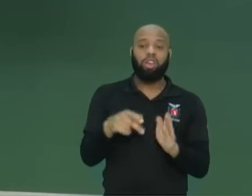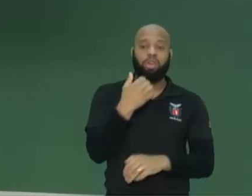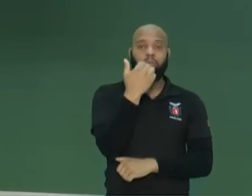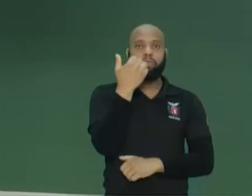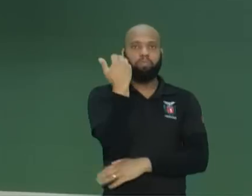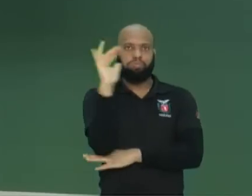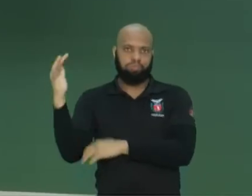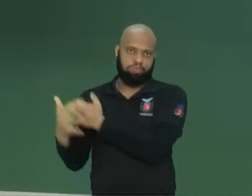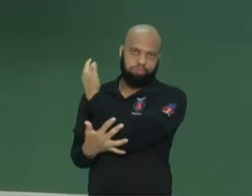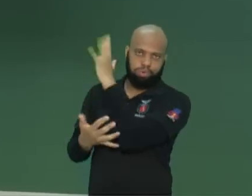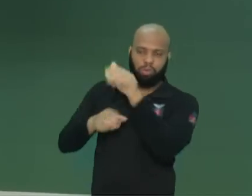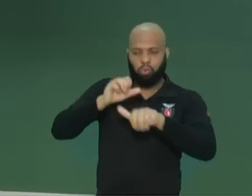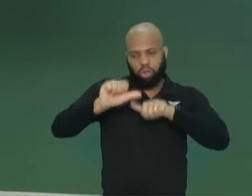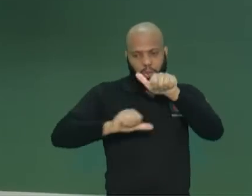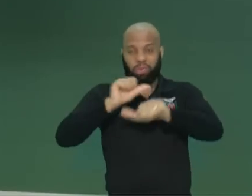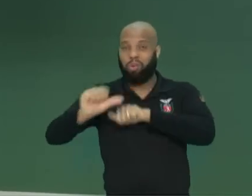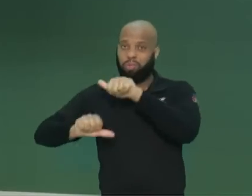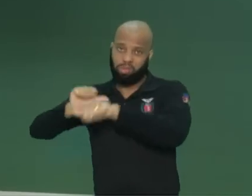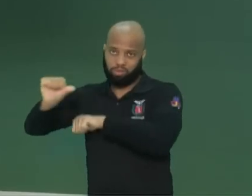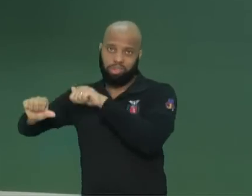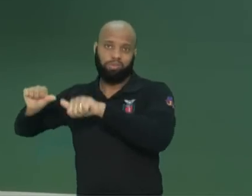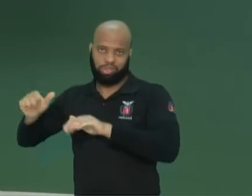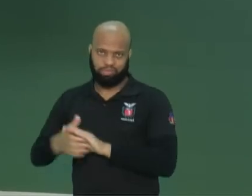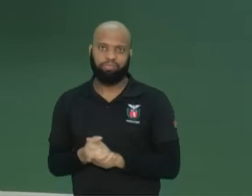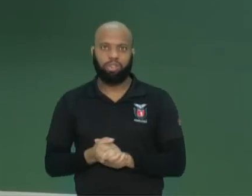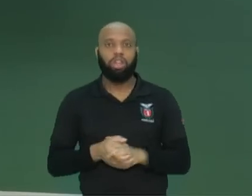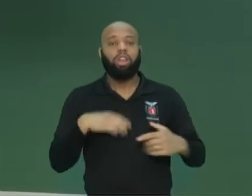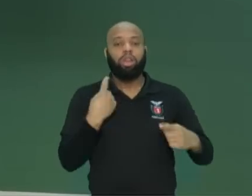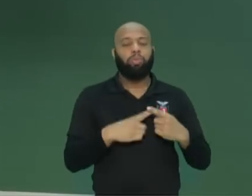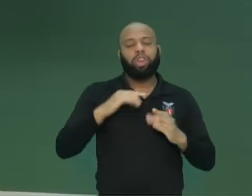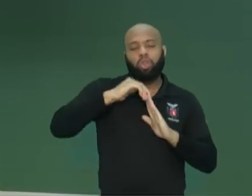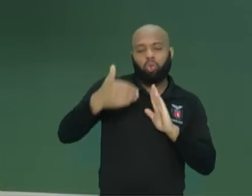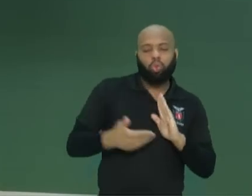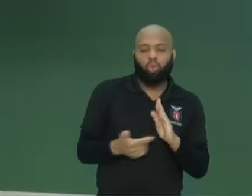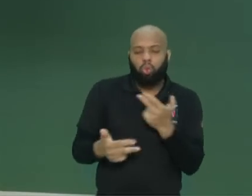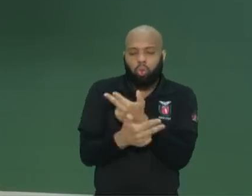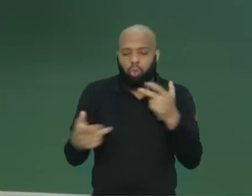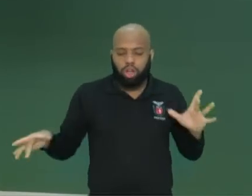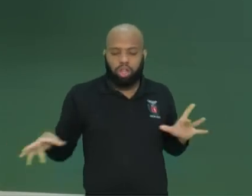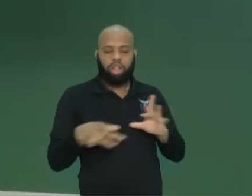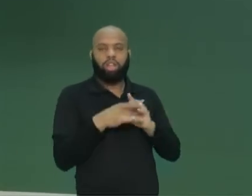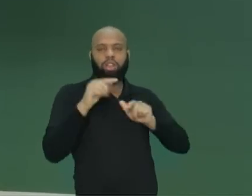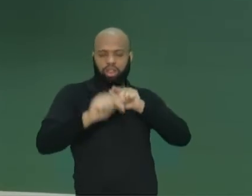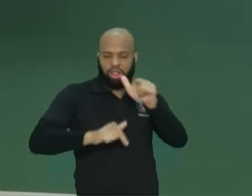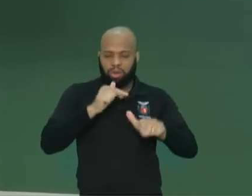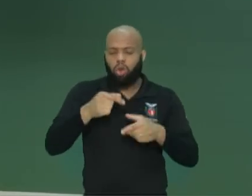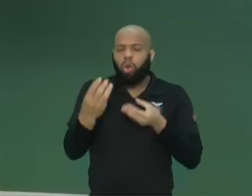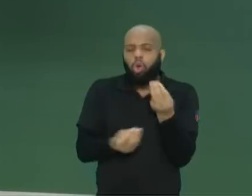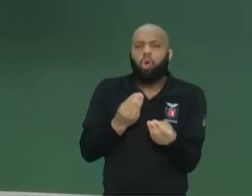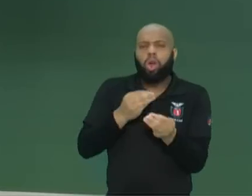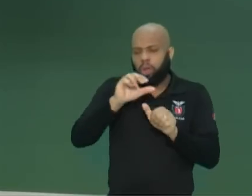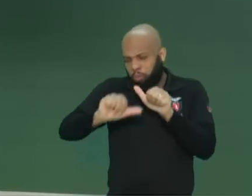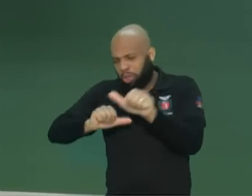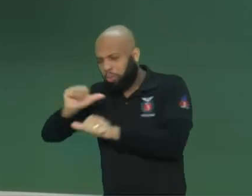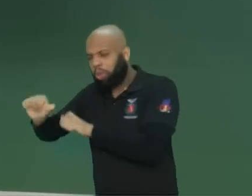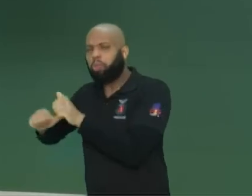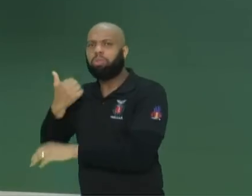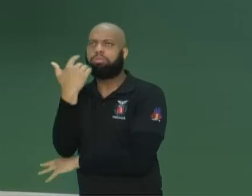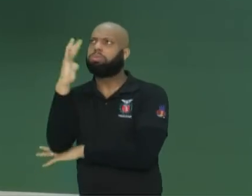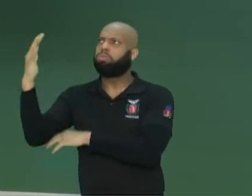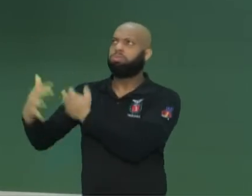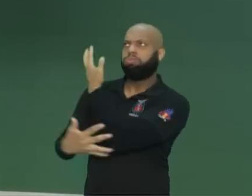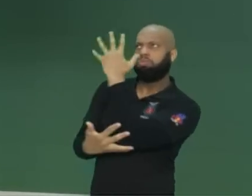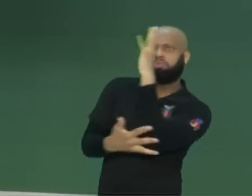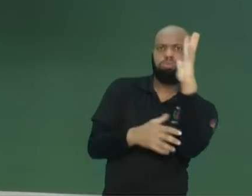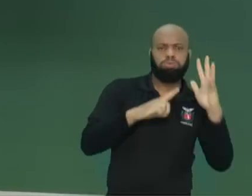paisagem que são de forma significativa. Todas essas atividades que a gente já havia falado, como elas alteram a paisagem? Quais são as mudanças que ela